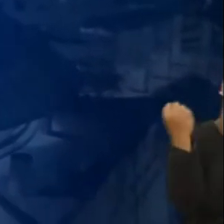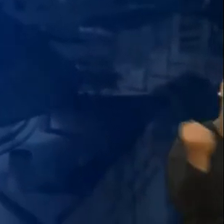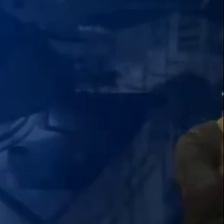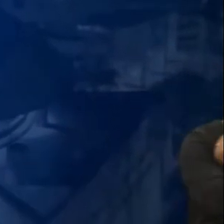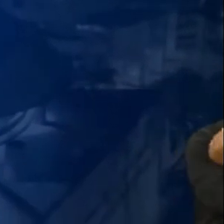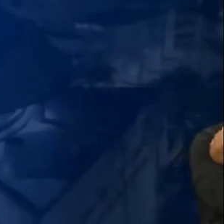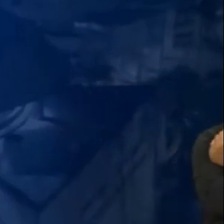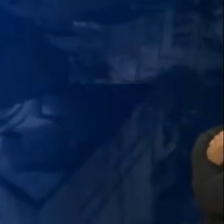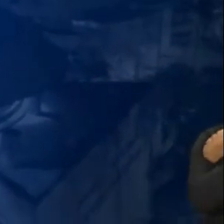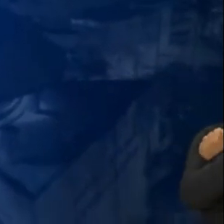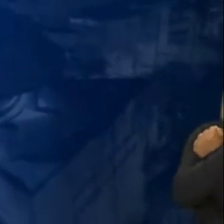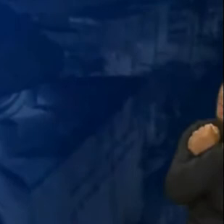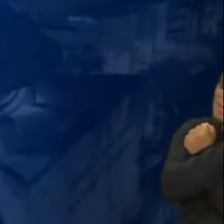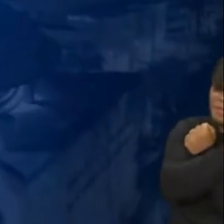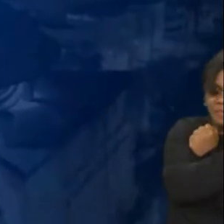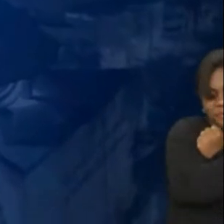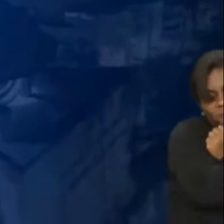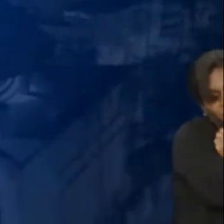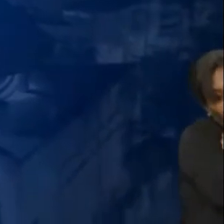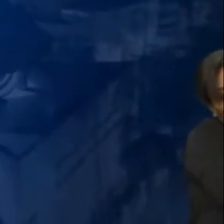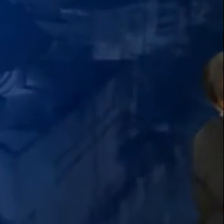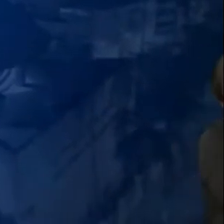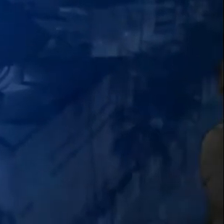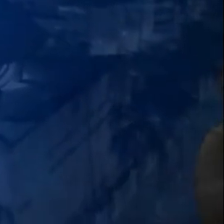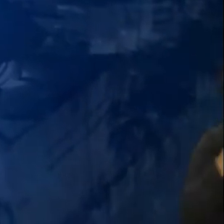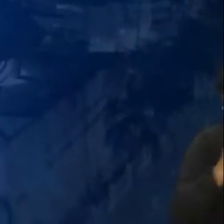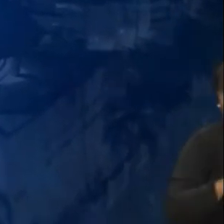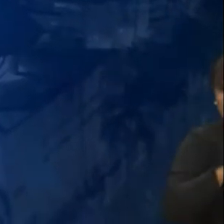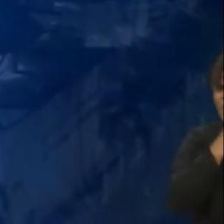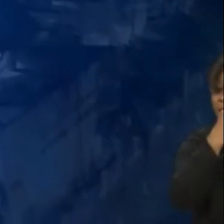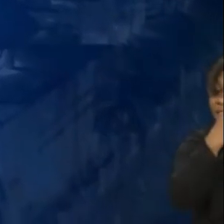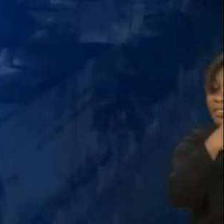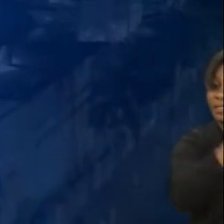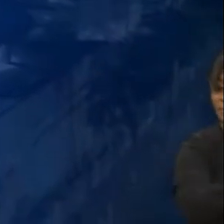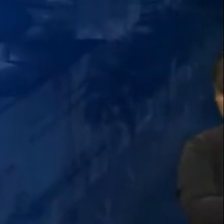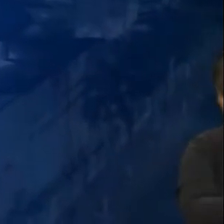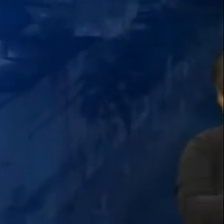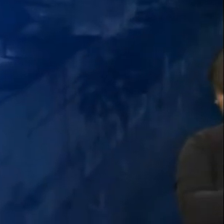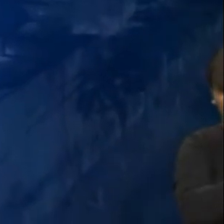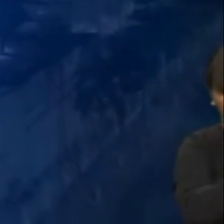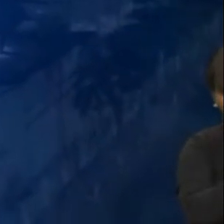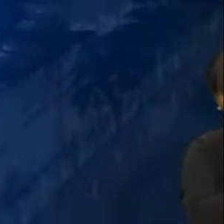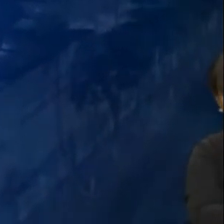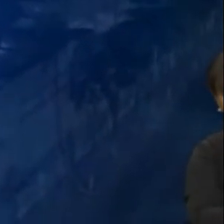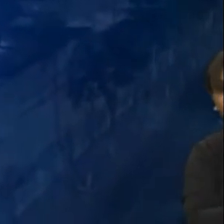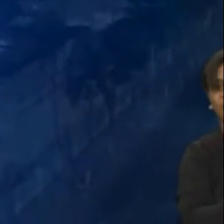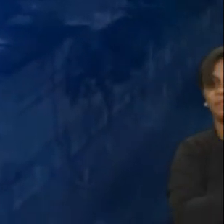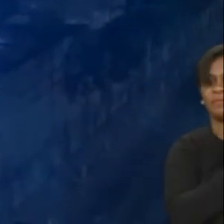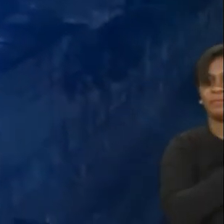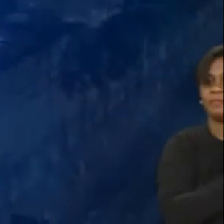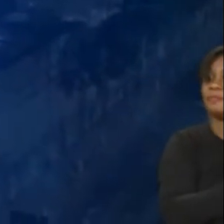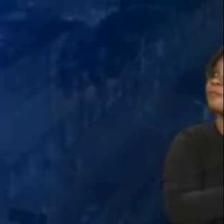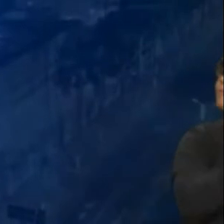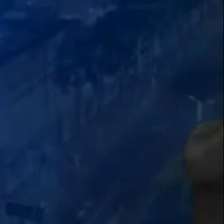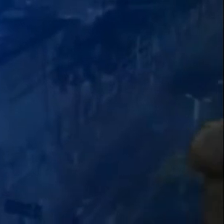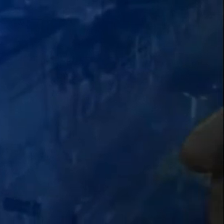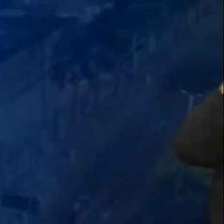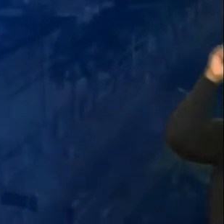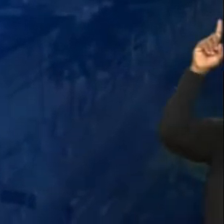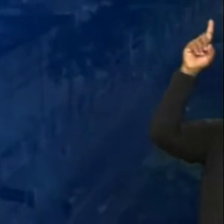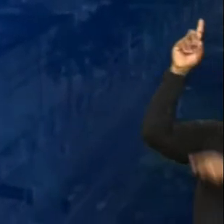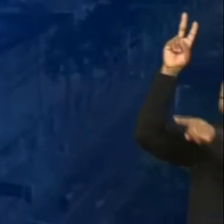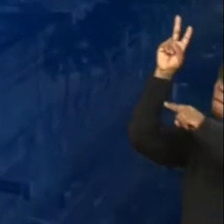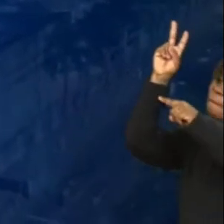abraçando. Abraço meu, pois da tua vida, pois da tua vida, cuido